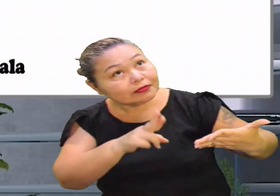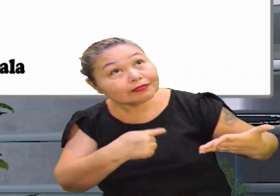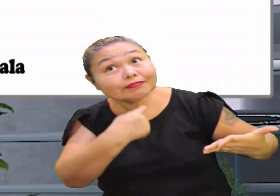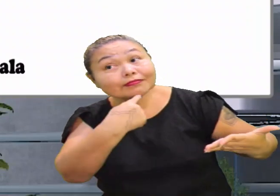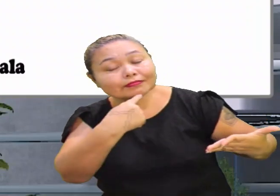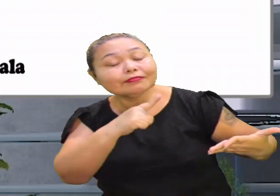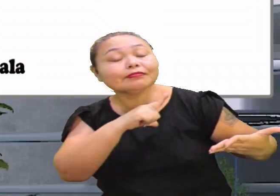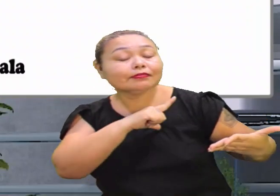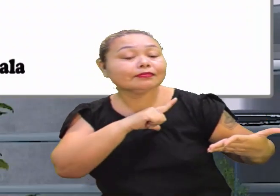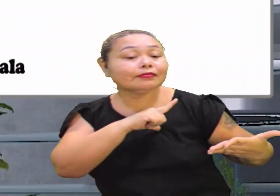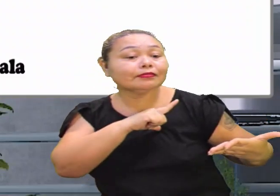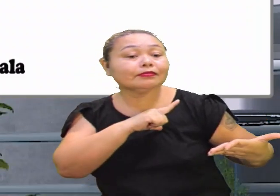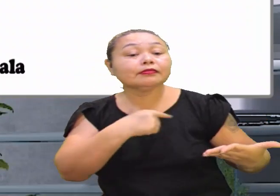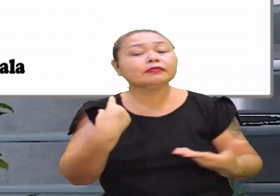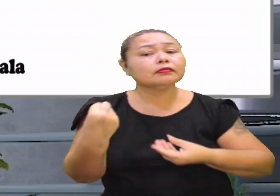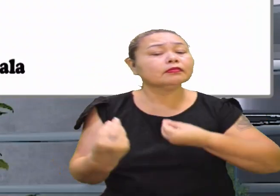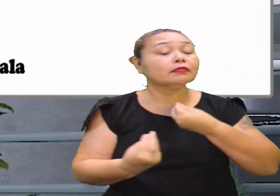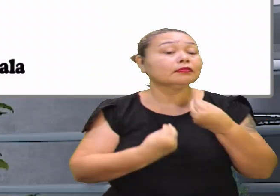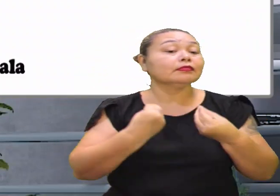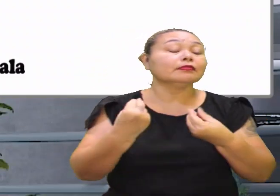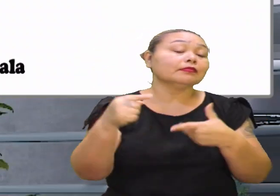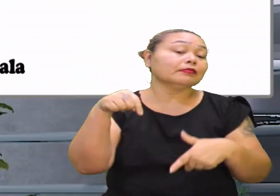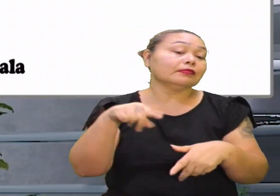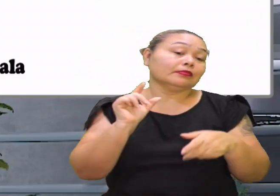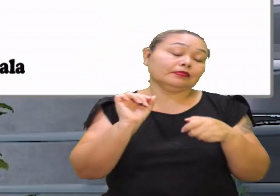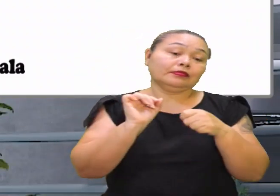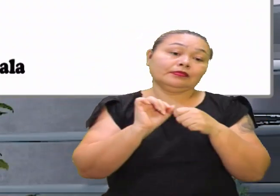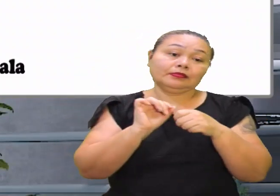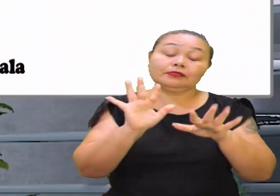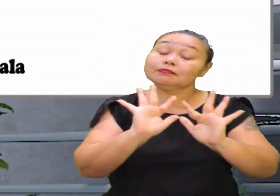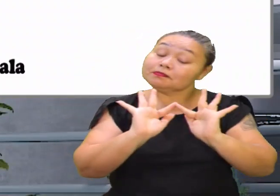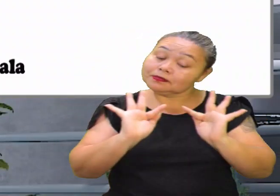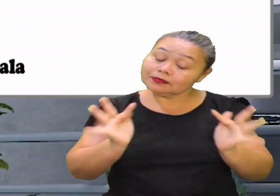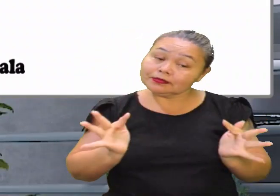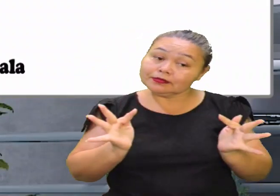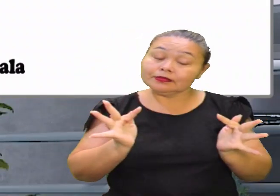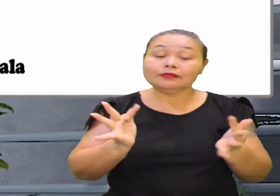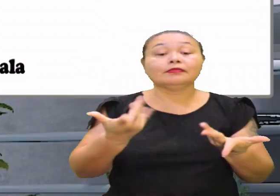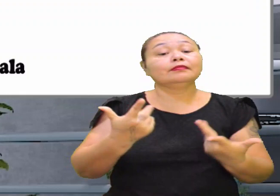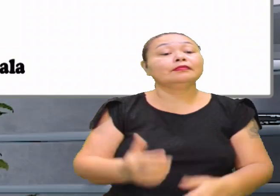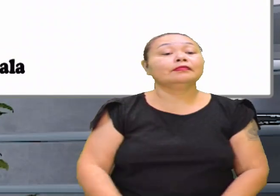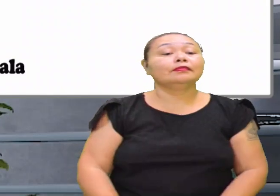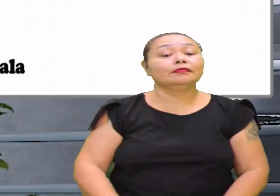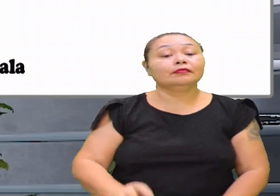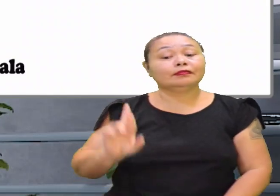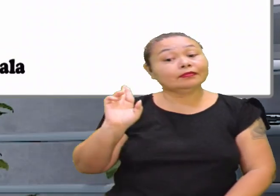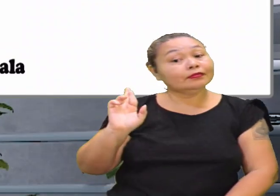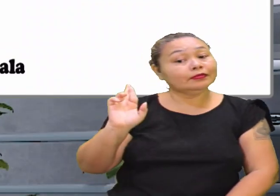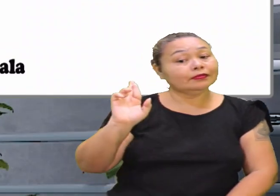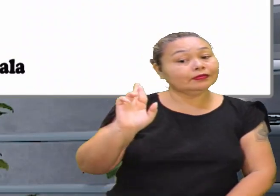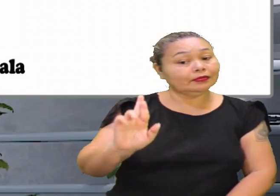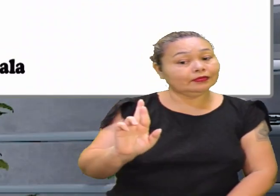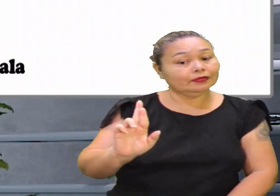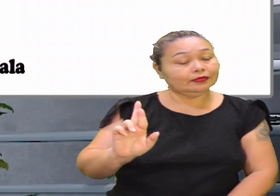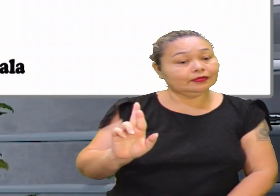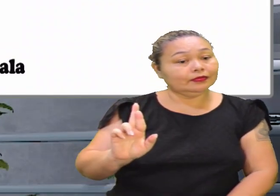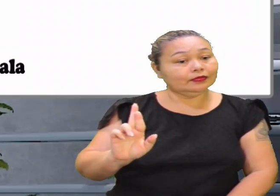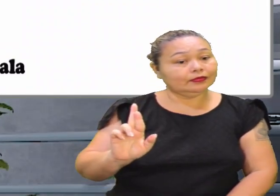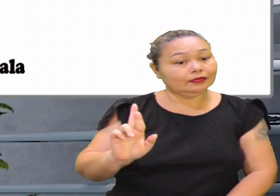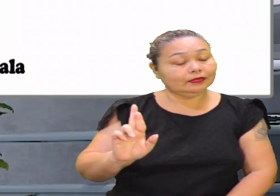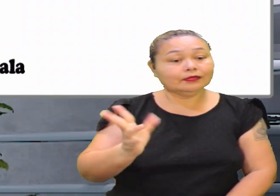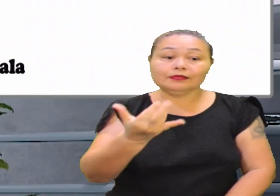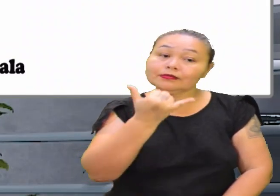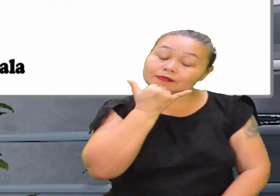afetado, heterozigoto. Tem aí uma planilha, né? Uma legenda. Com isso,